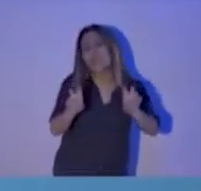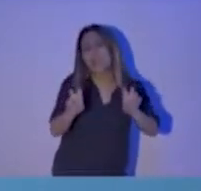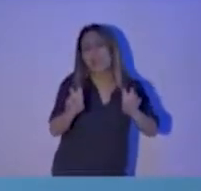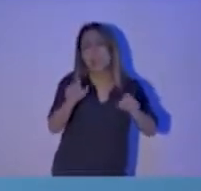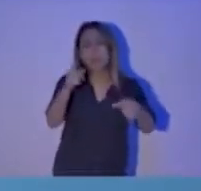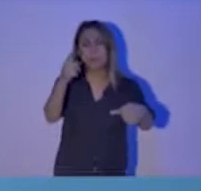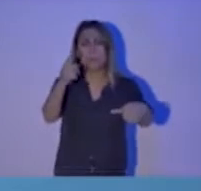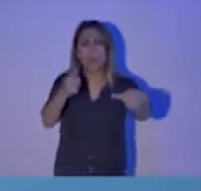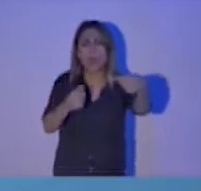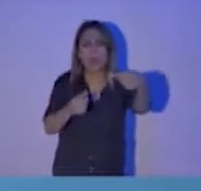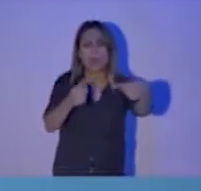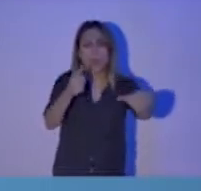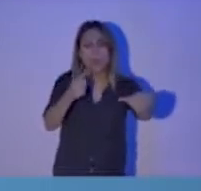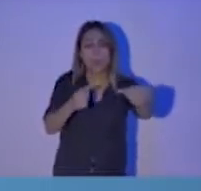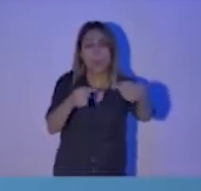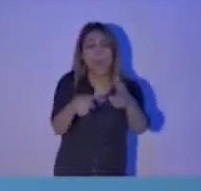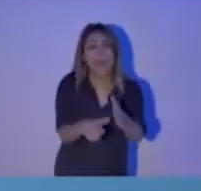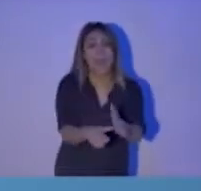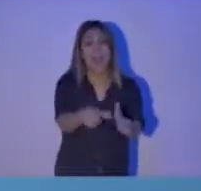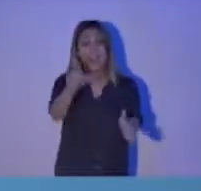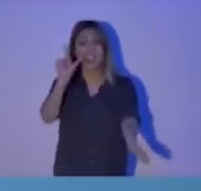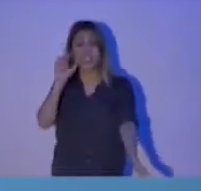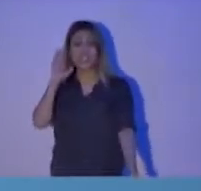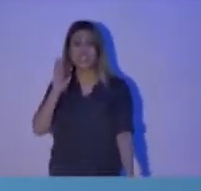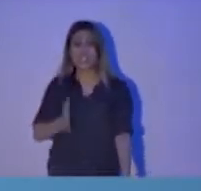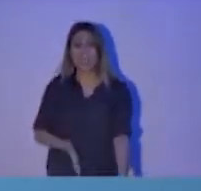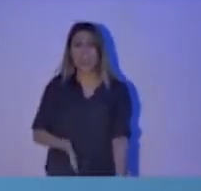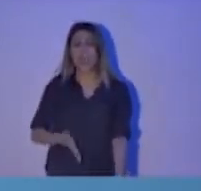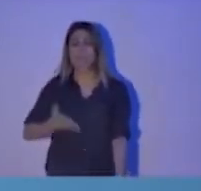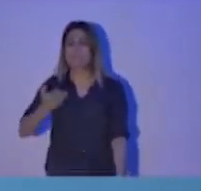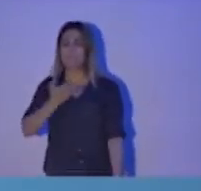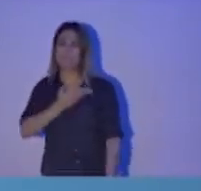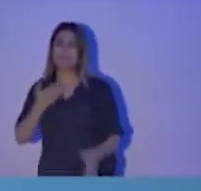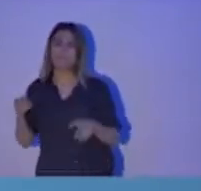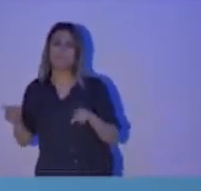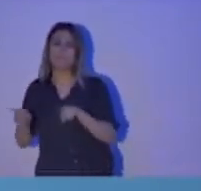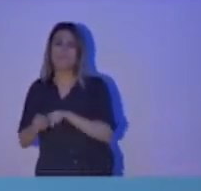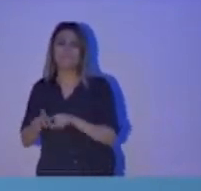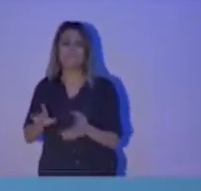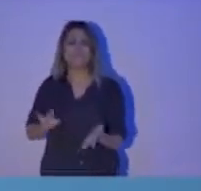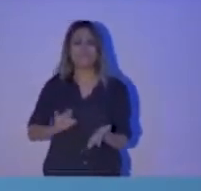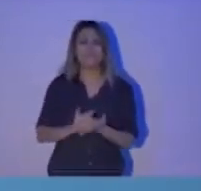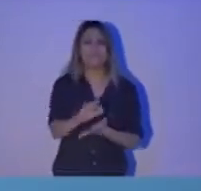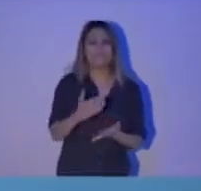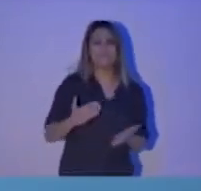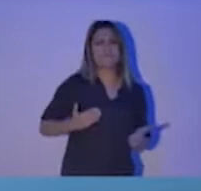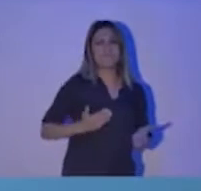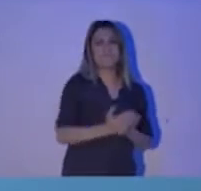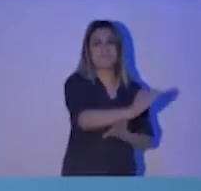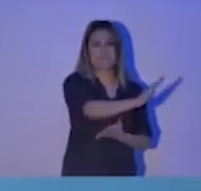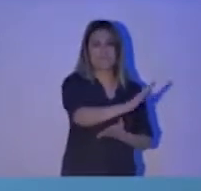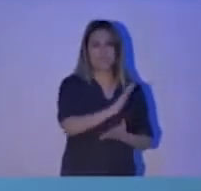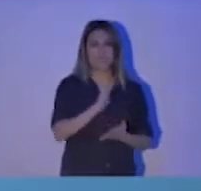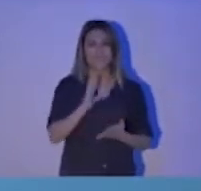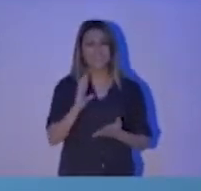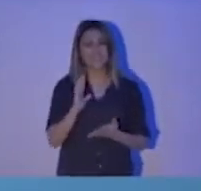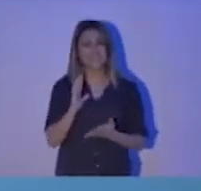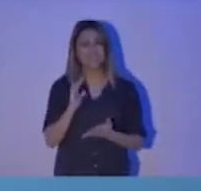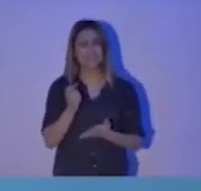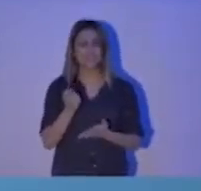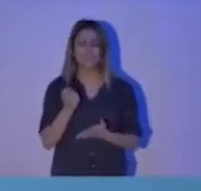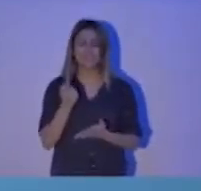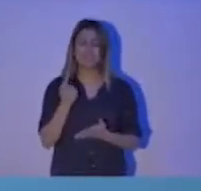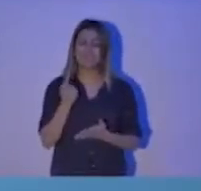tive muito receio no início da legislatura, desse ano, quando eu descobri que poderia ter a oportunidade de estar na condição de presidente